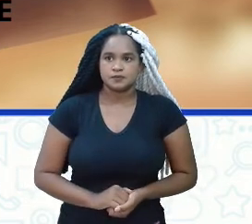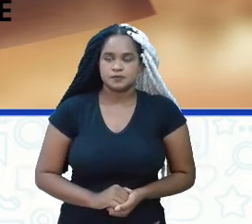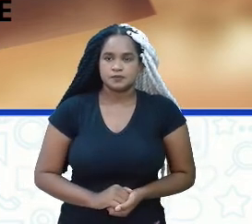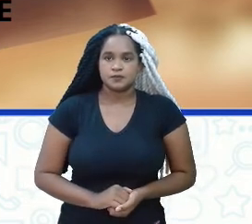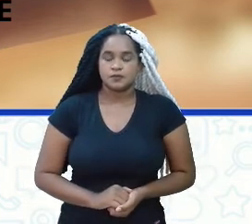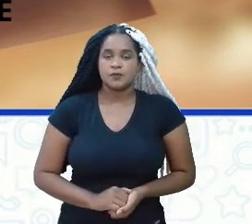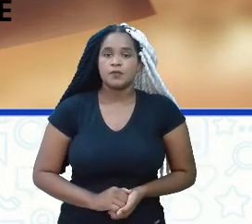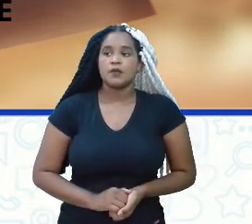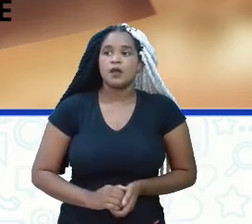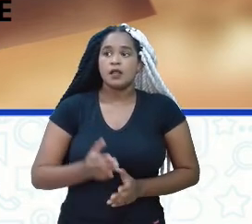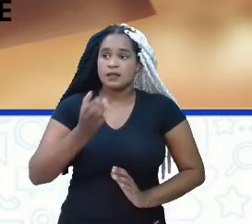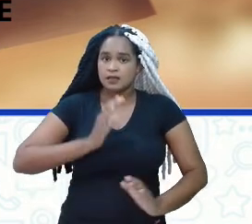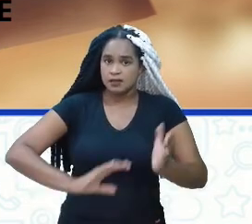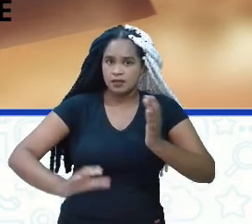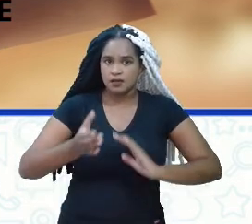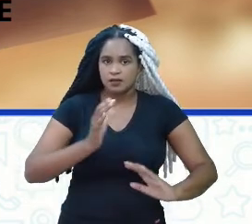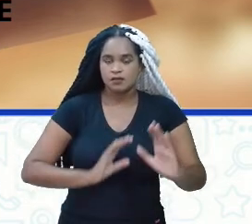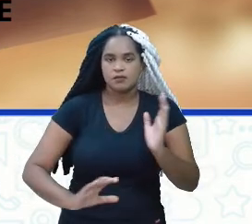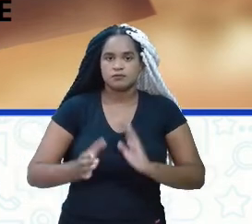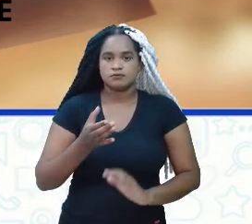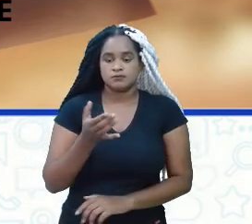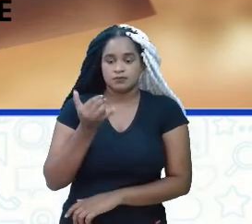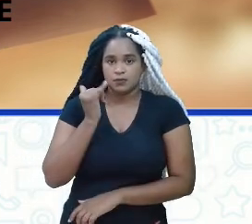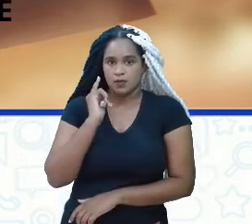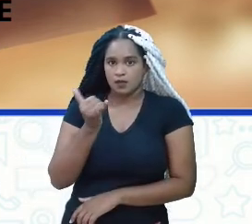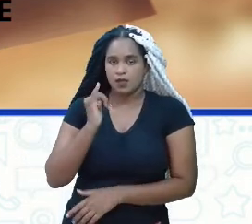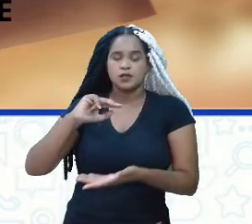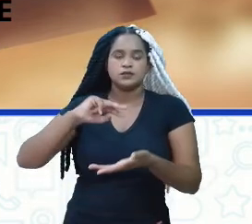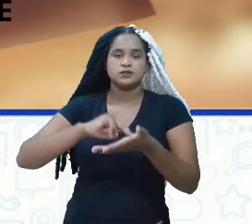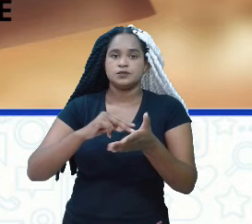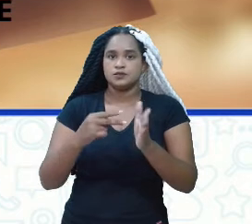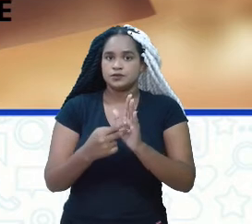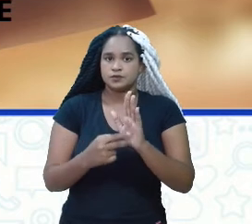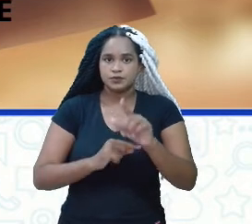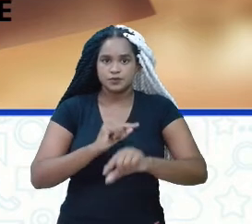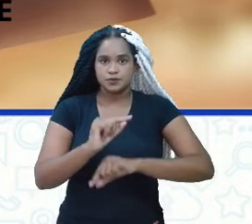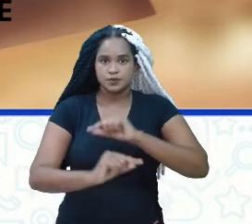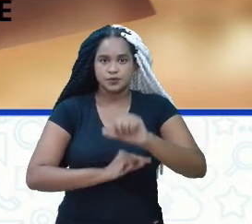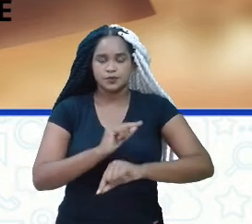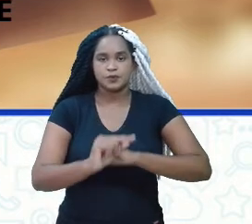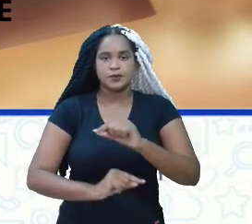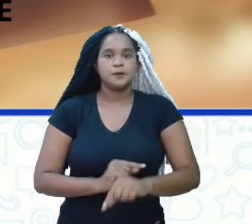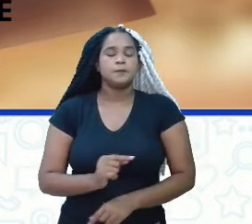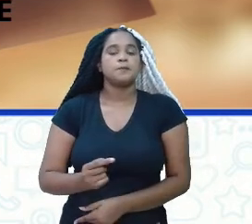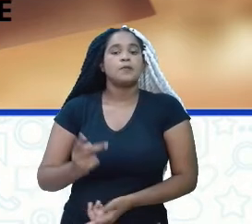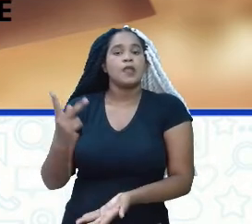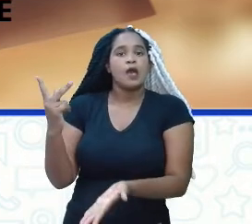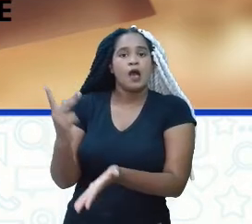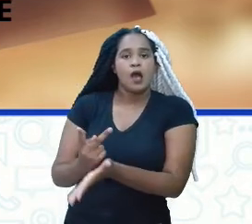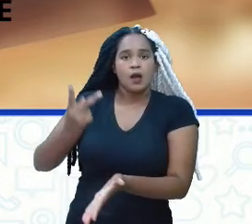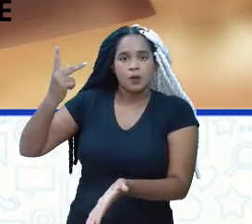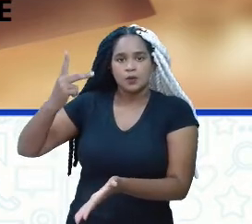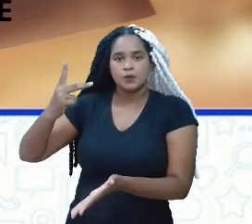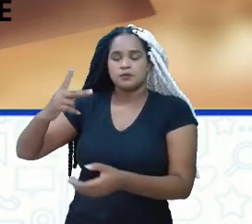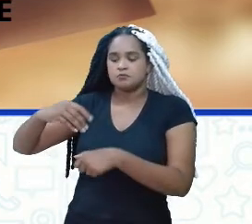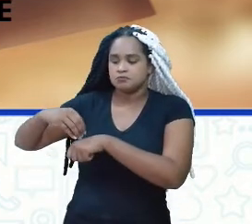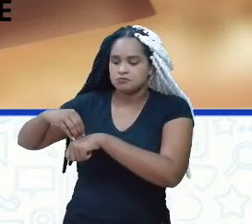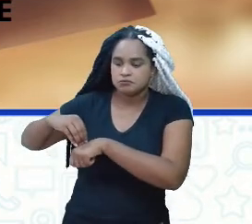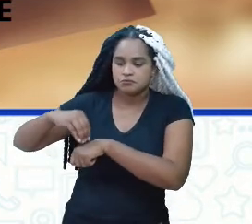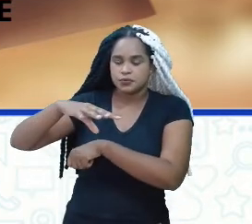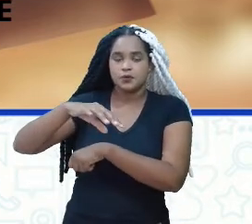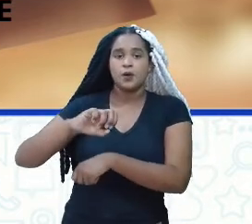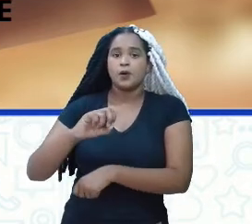lendas urbanas, não é? Narração, é uma exposição de um acontecimento ou de uma série